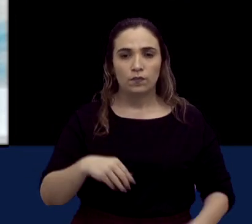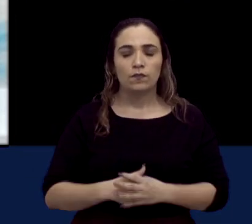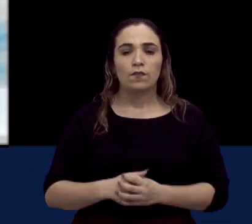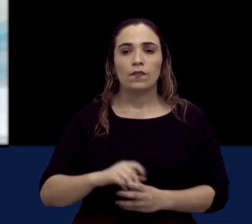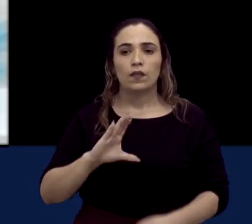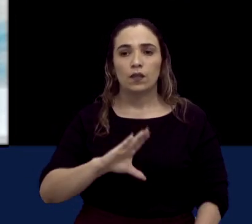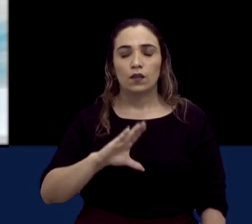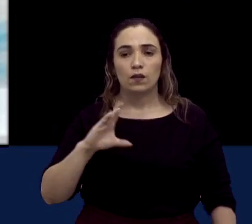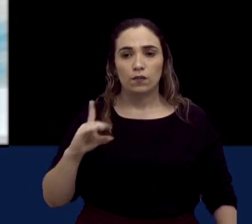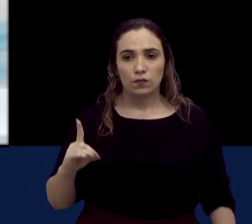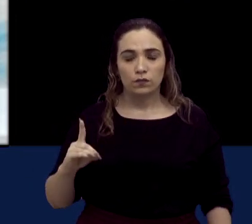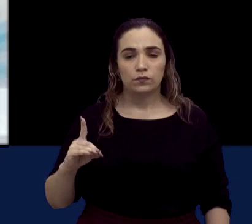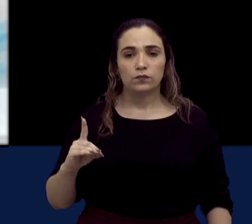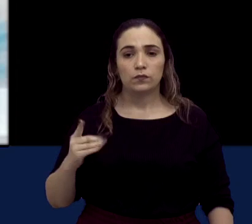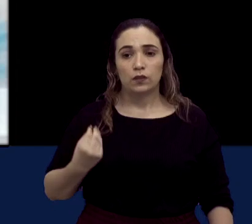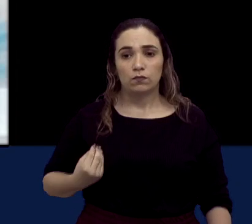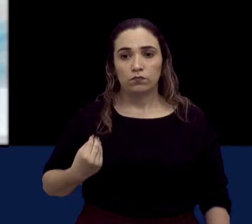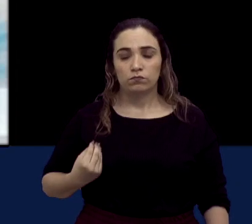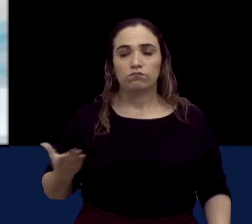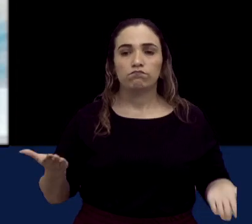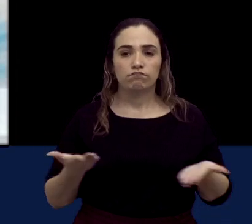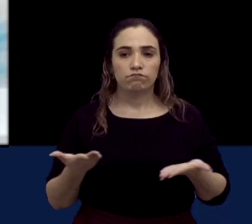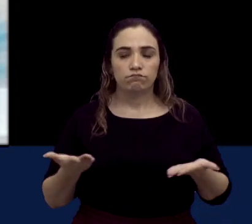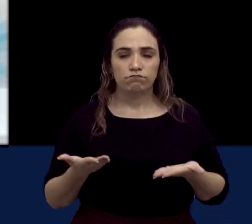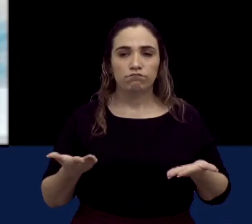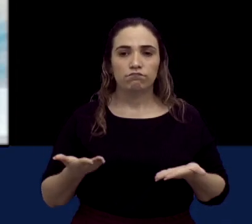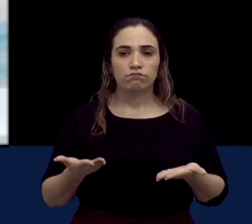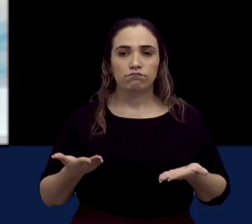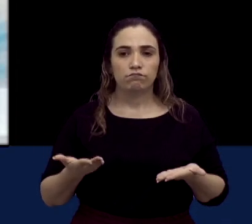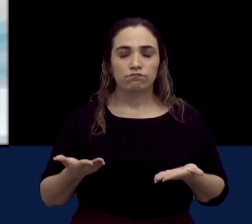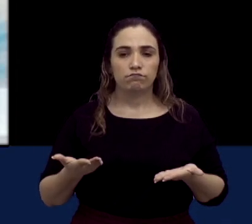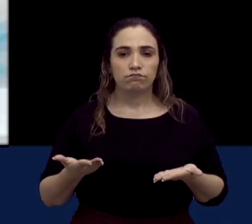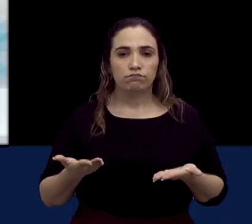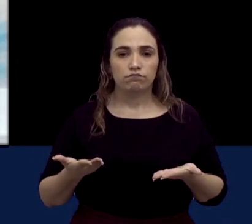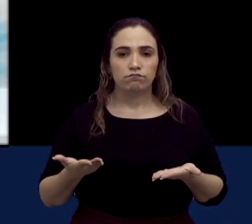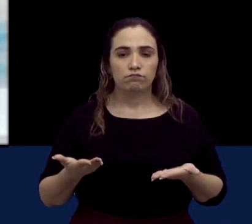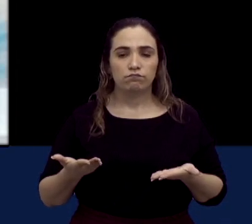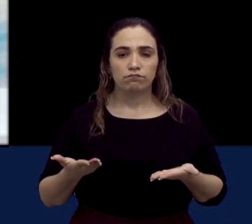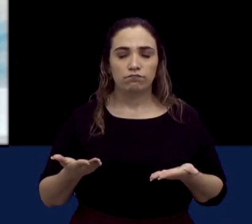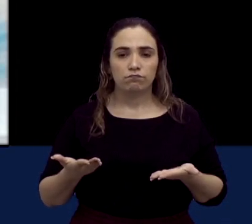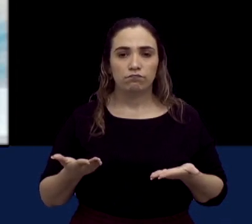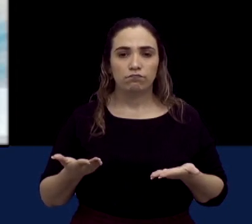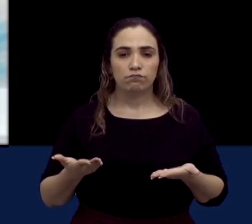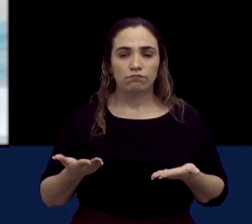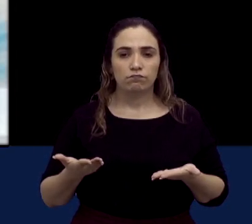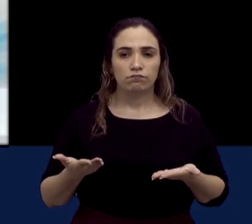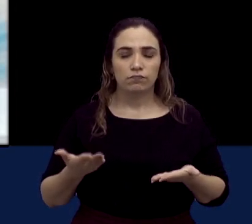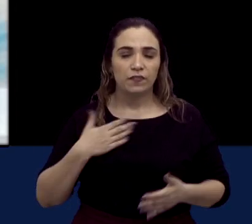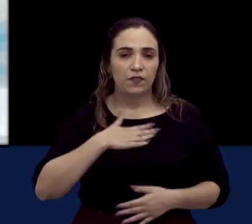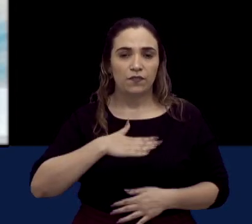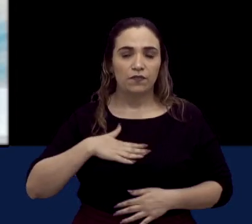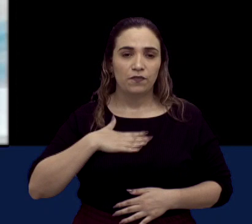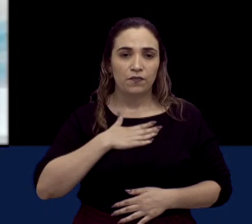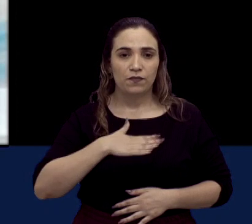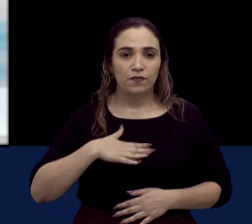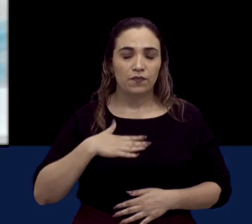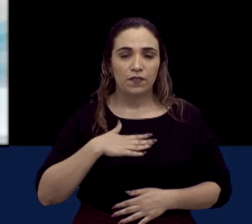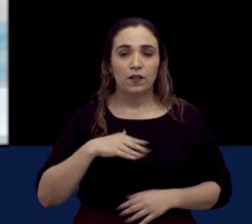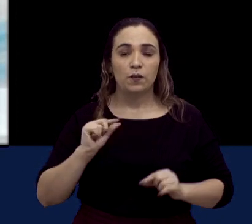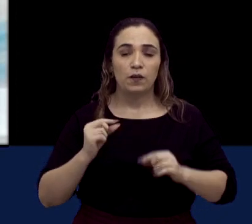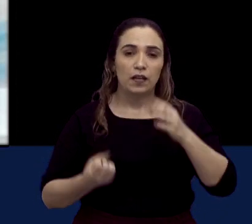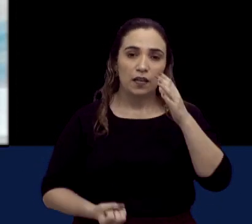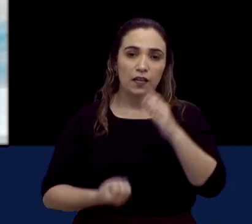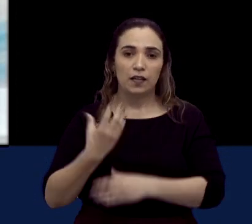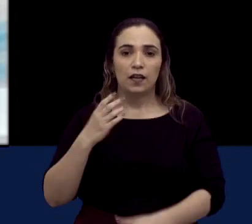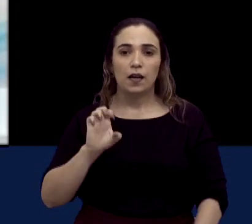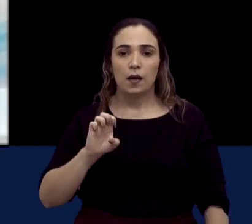controladoria, e atualmente recebi uma grata assim, e felicíssima missão de implementar a Escola